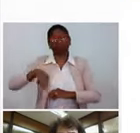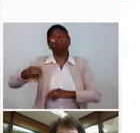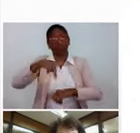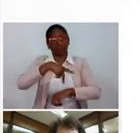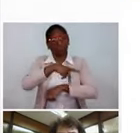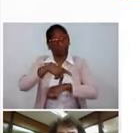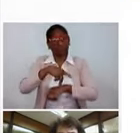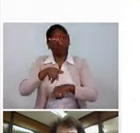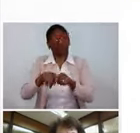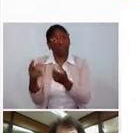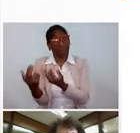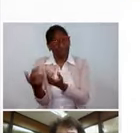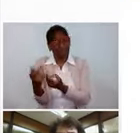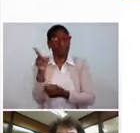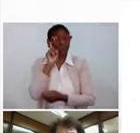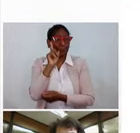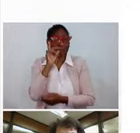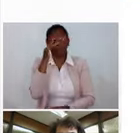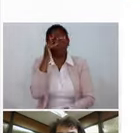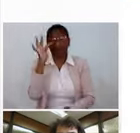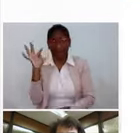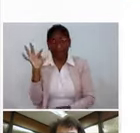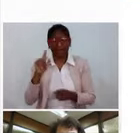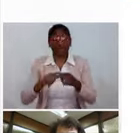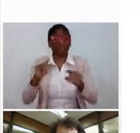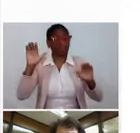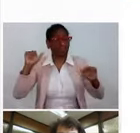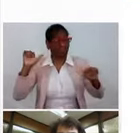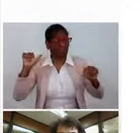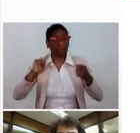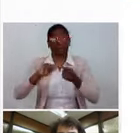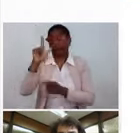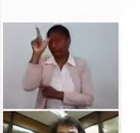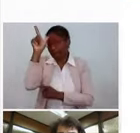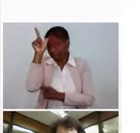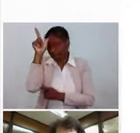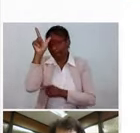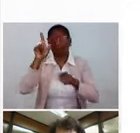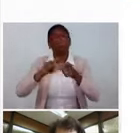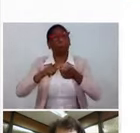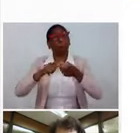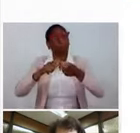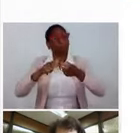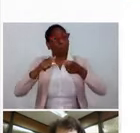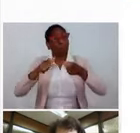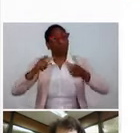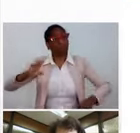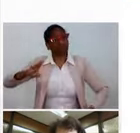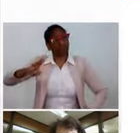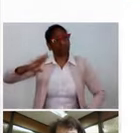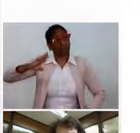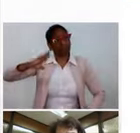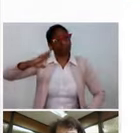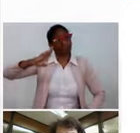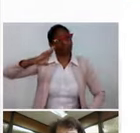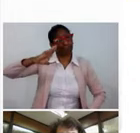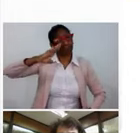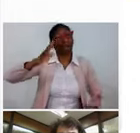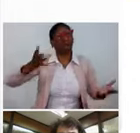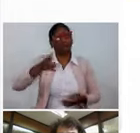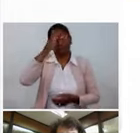Então, Estados Unidos, França, Espanha, a Alemanha passou por um aumento e agora voltou a